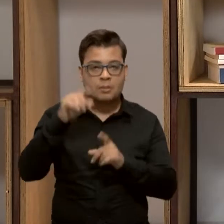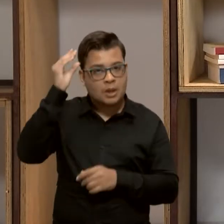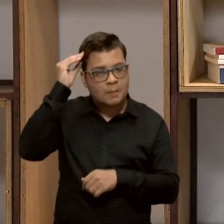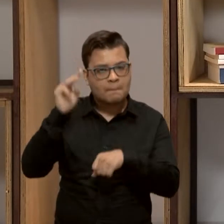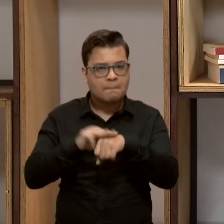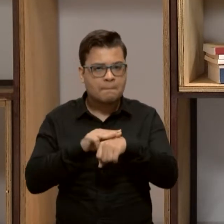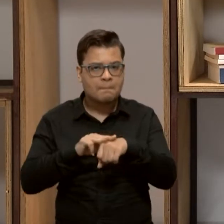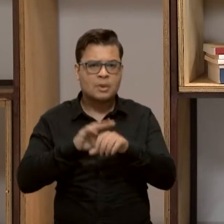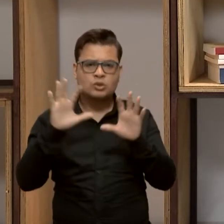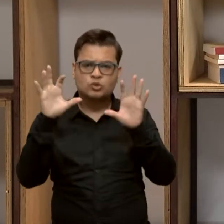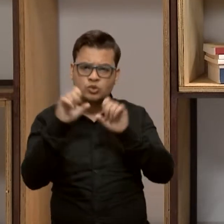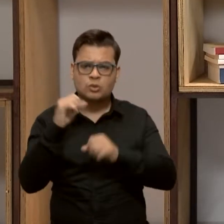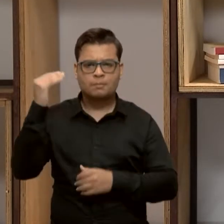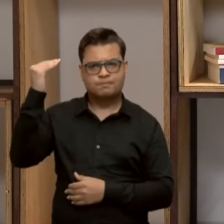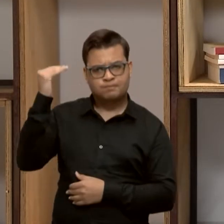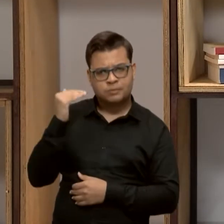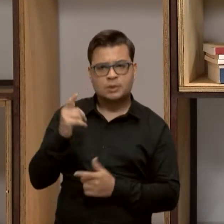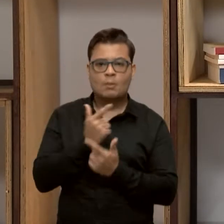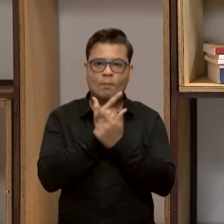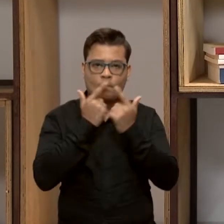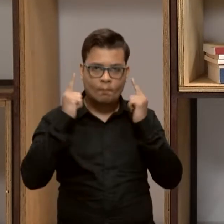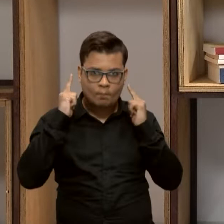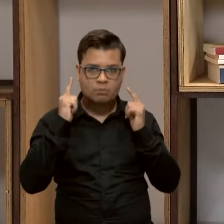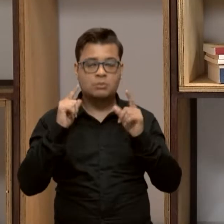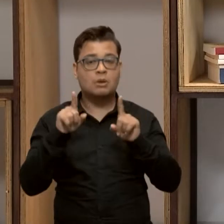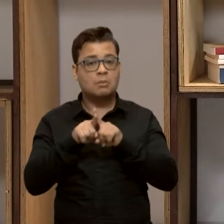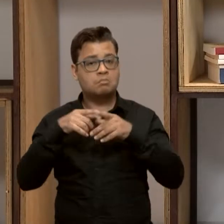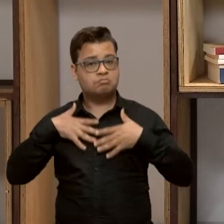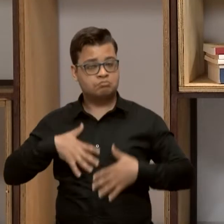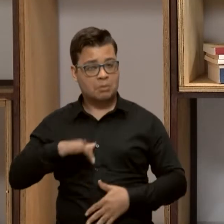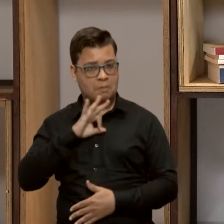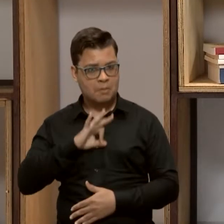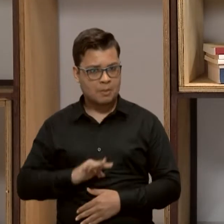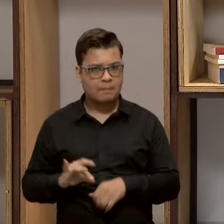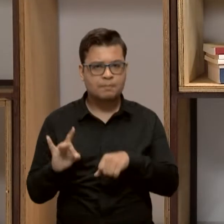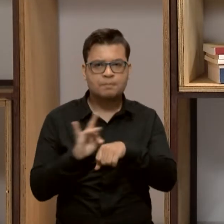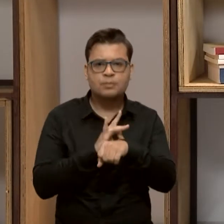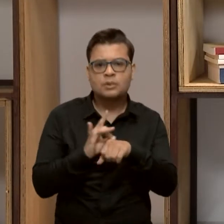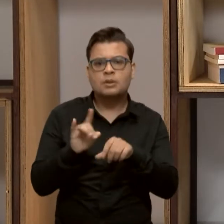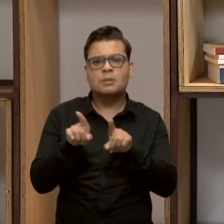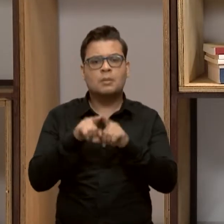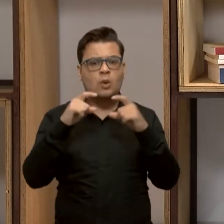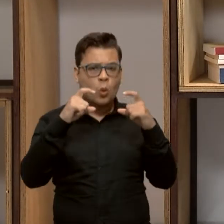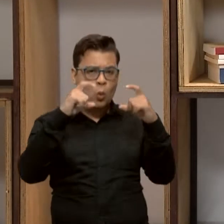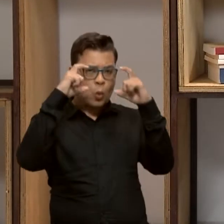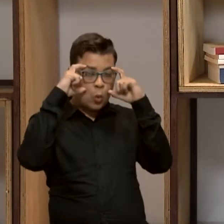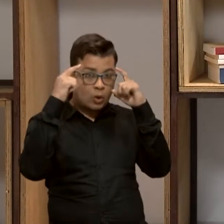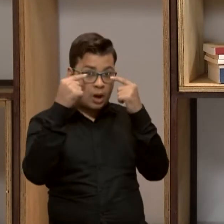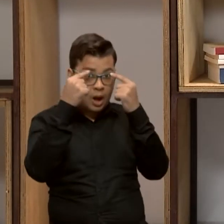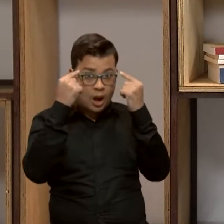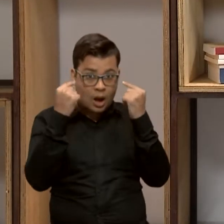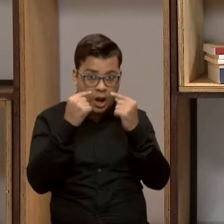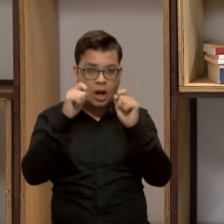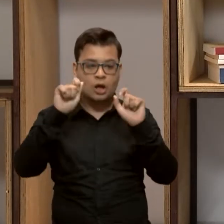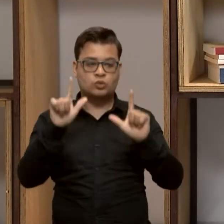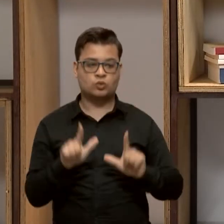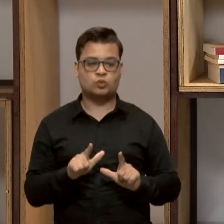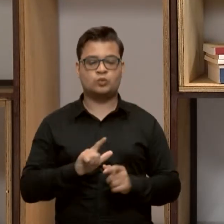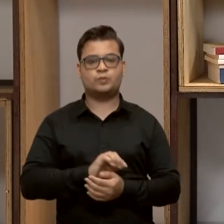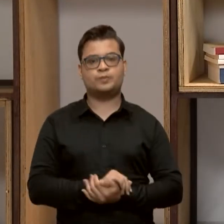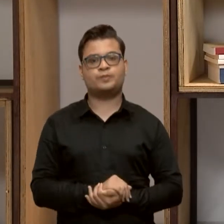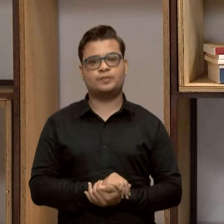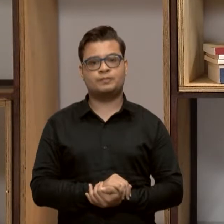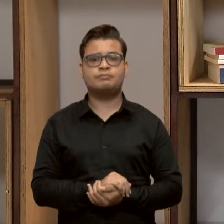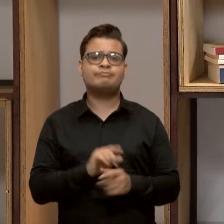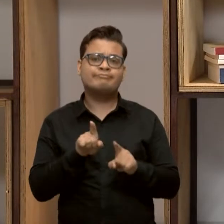escuros, estatura média, sem barba, usa uma camisa social preta e óculos de grau com armação azul. E